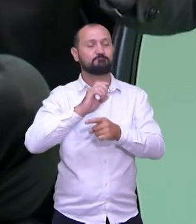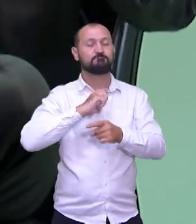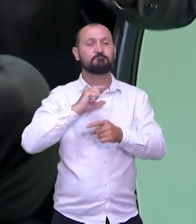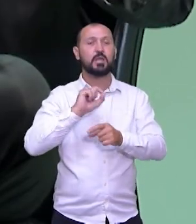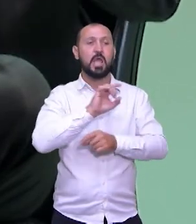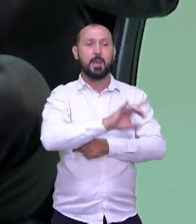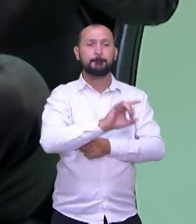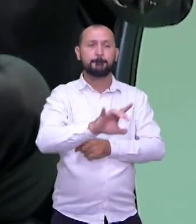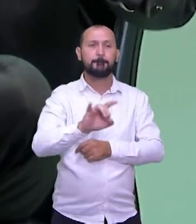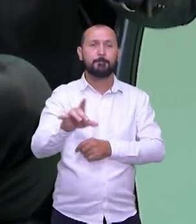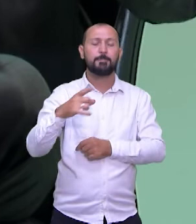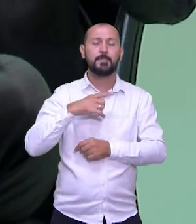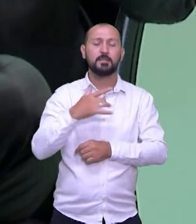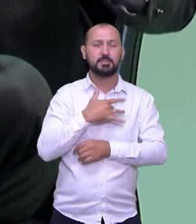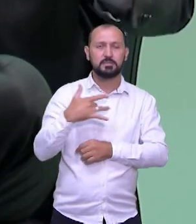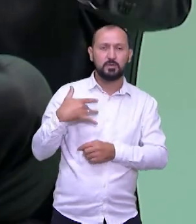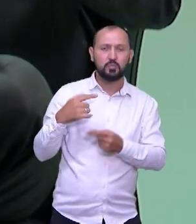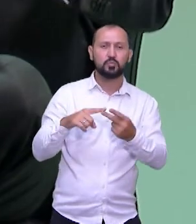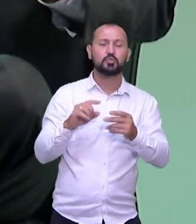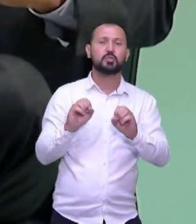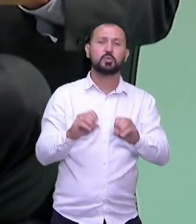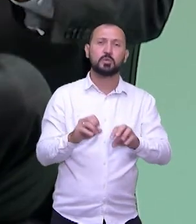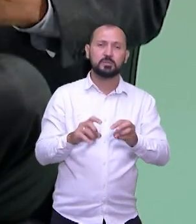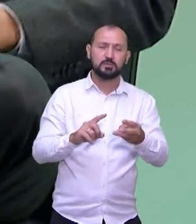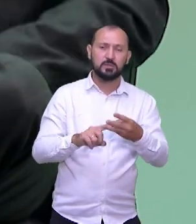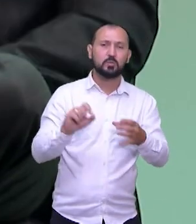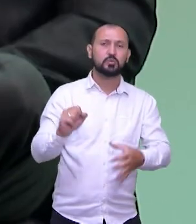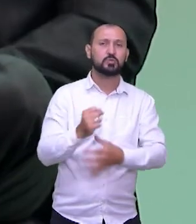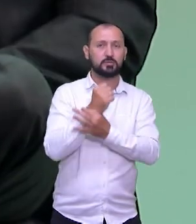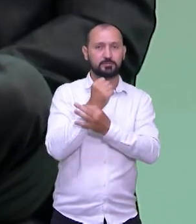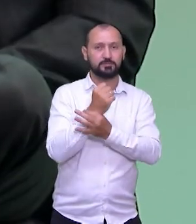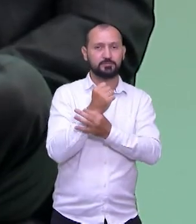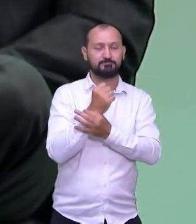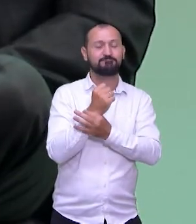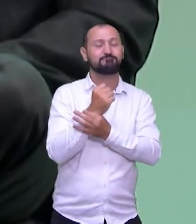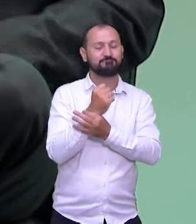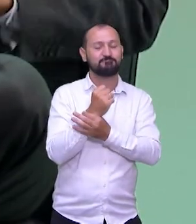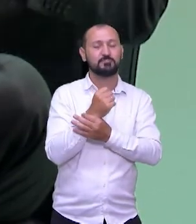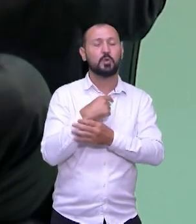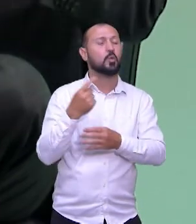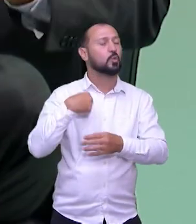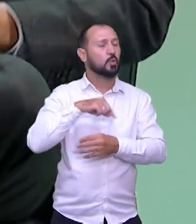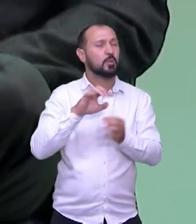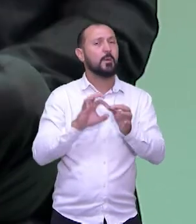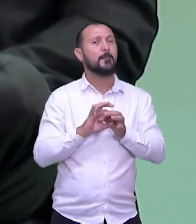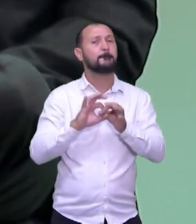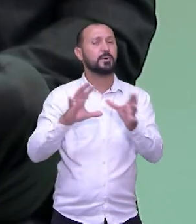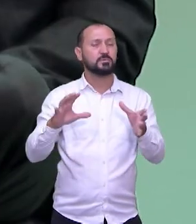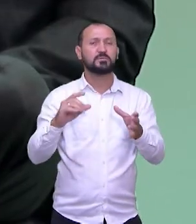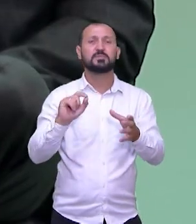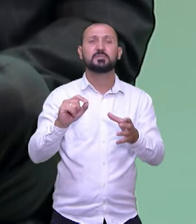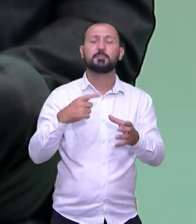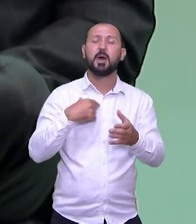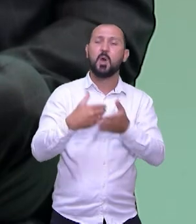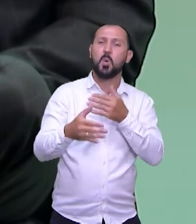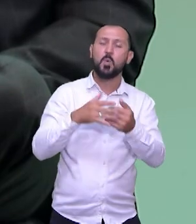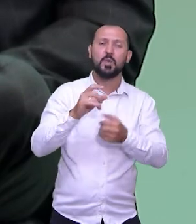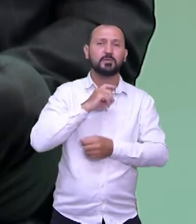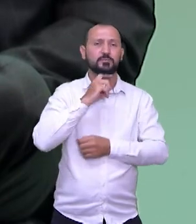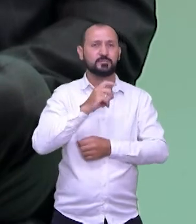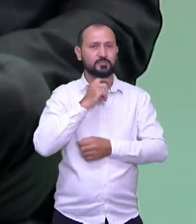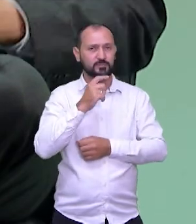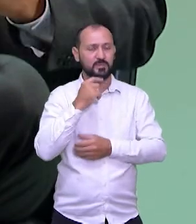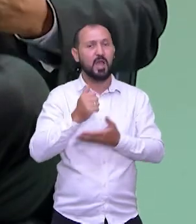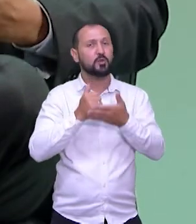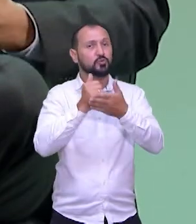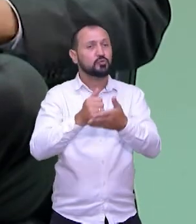pode levar a cada um, levar saúde, levar educação, levar segurança. Então estamos à disposição, né, para tirar todas